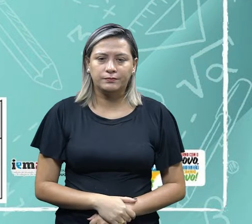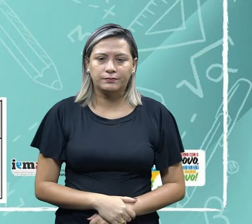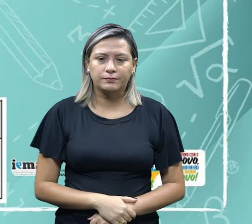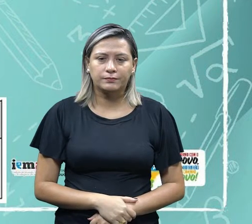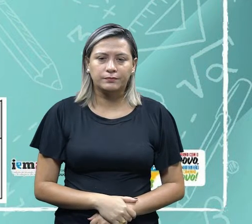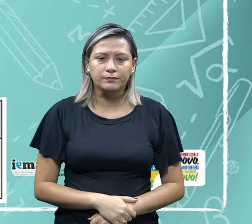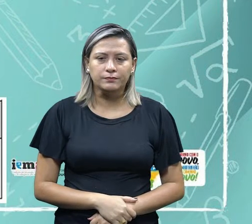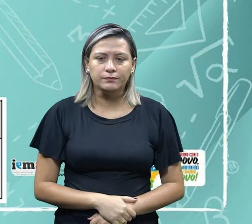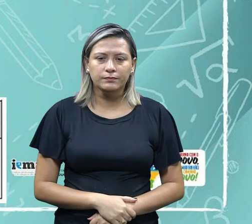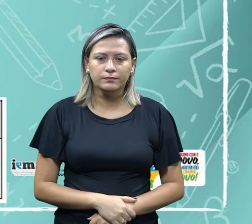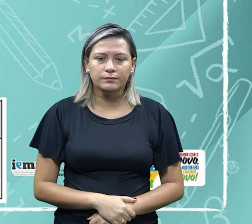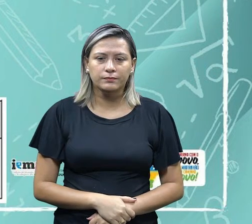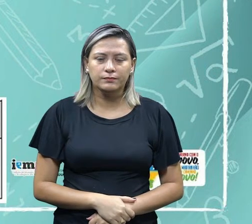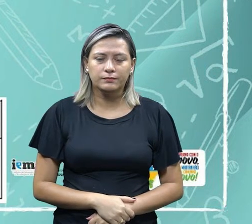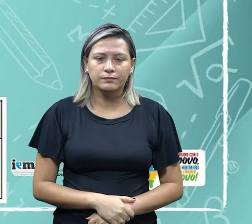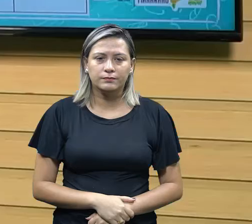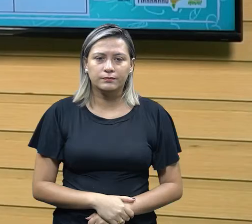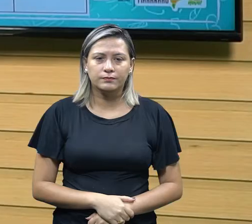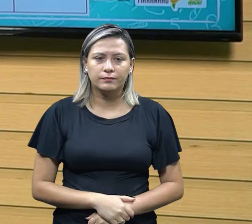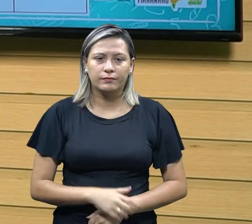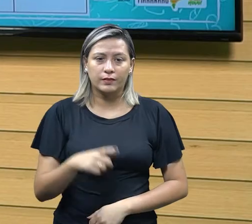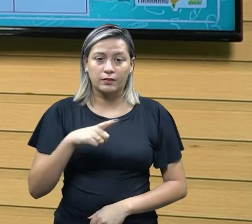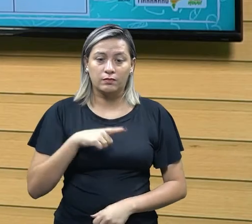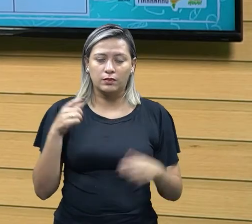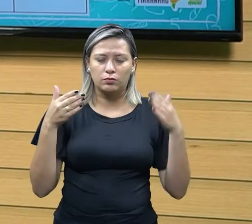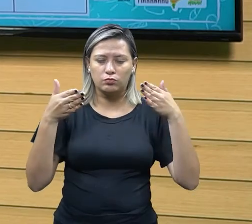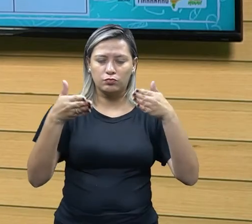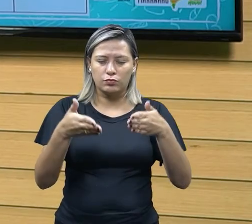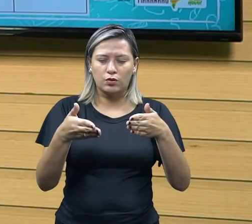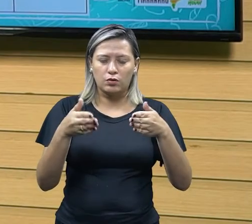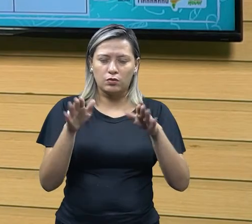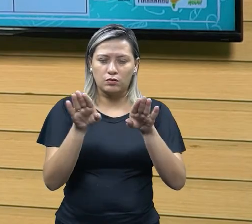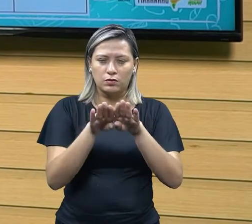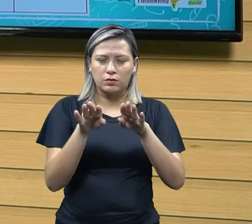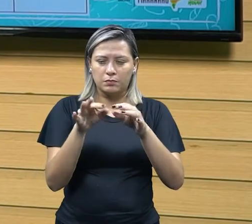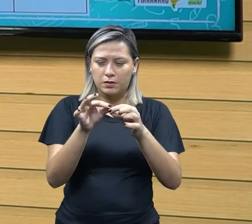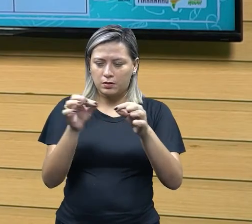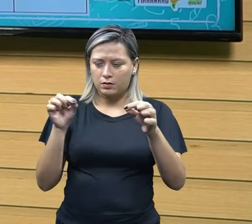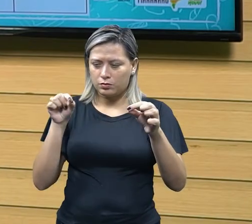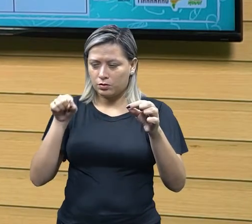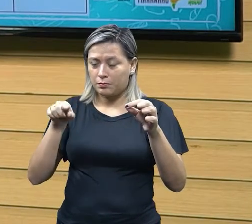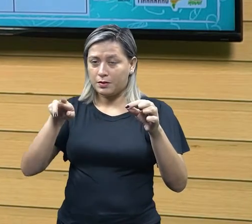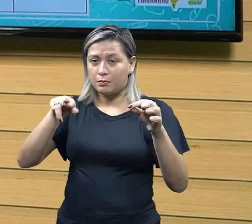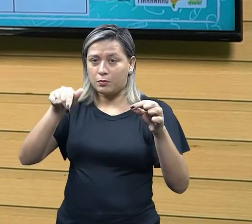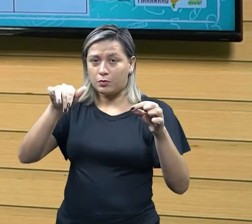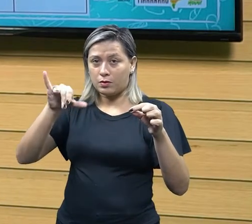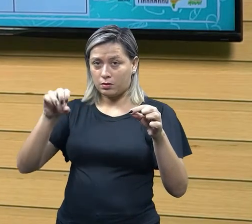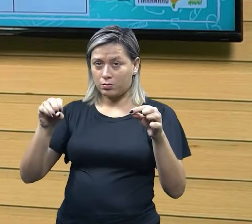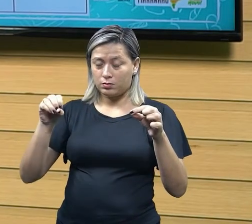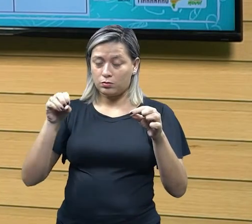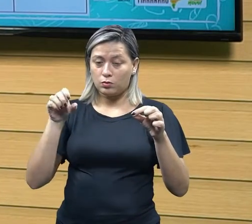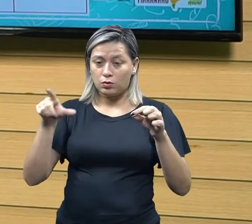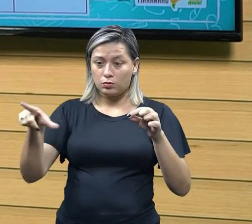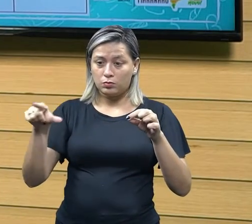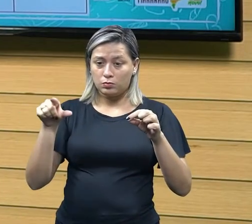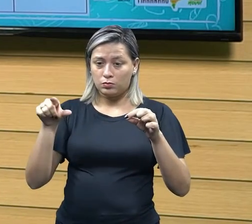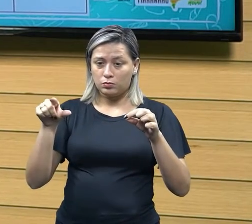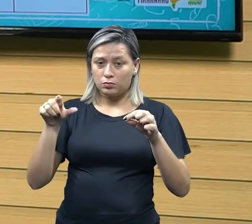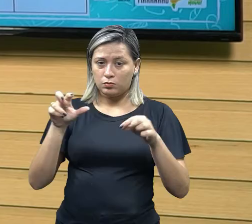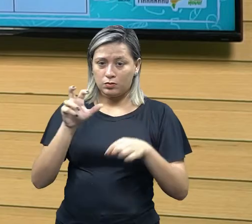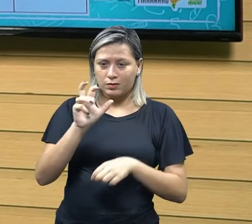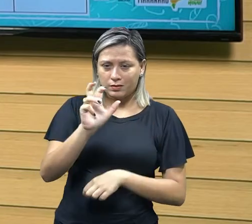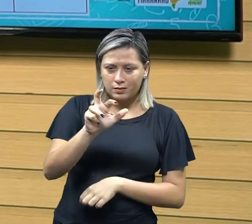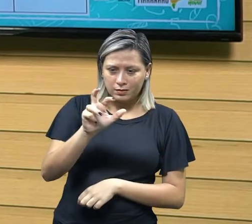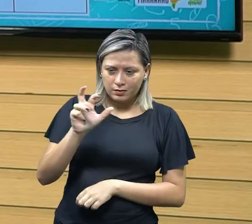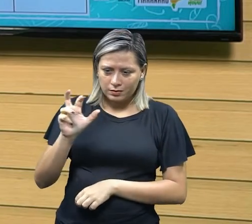raio, o ponto específico do raio. Então você vai ter o centro e a distância do raio. Quando você selecionar esses